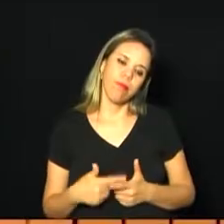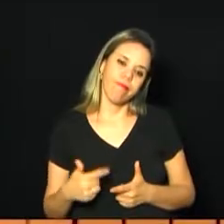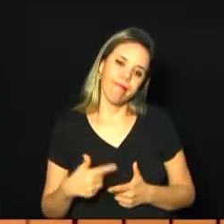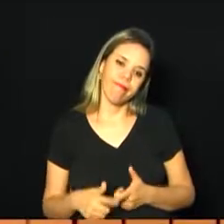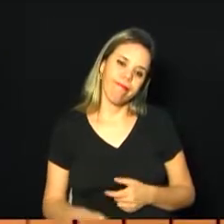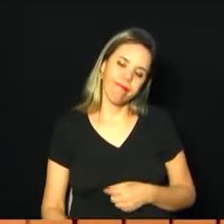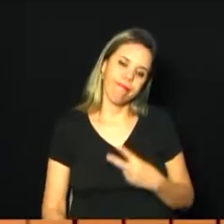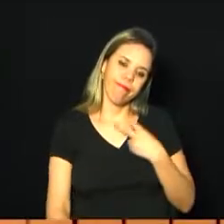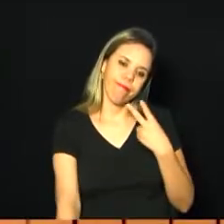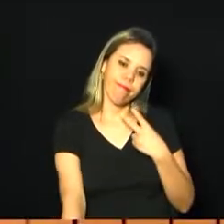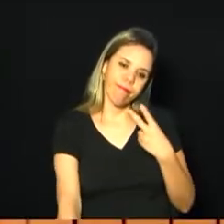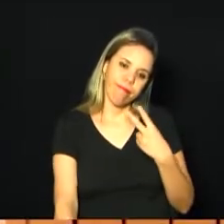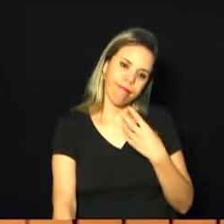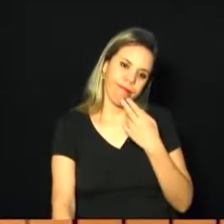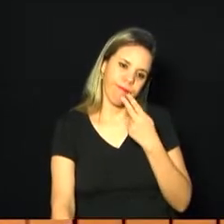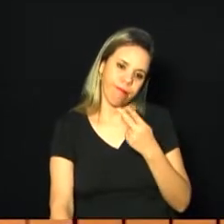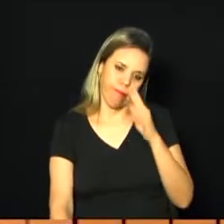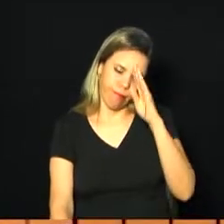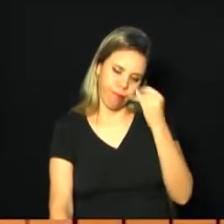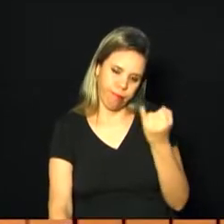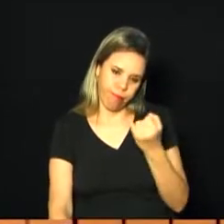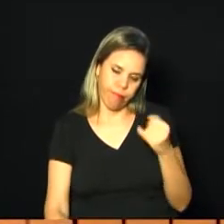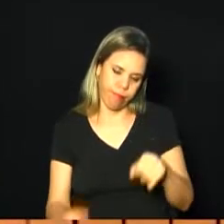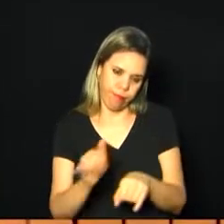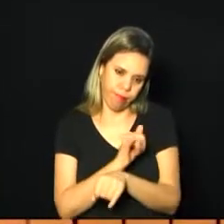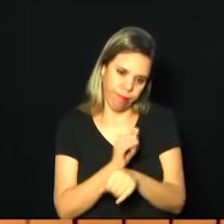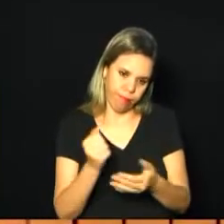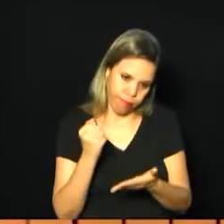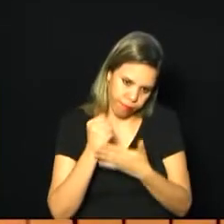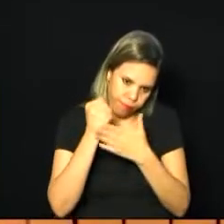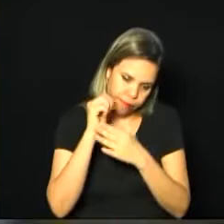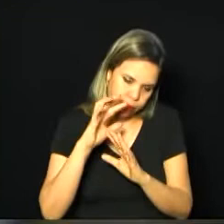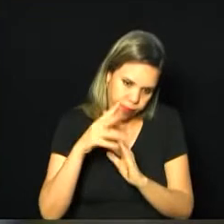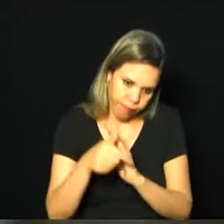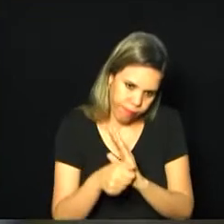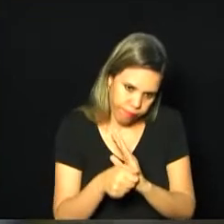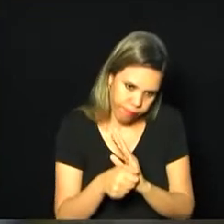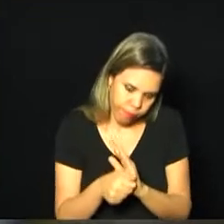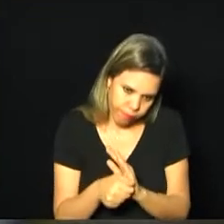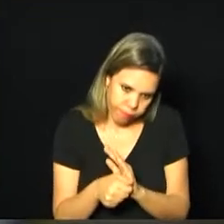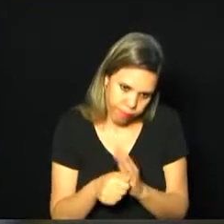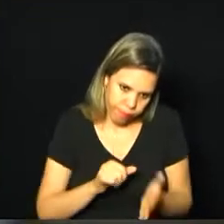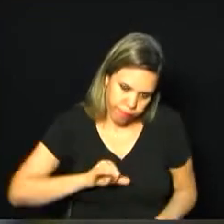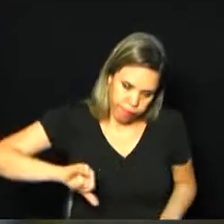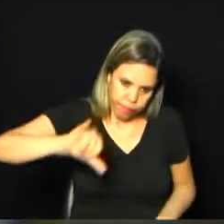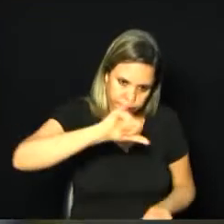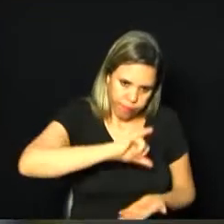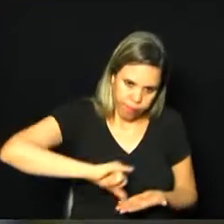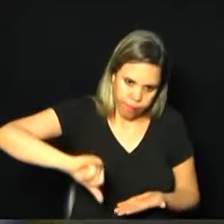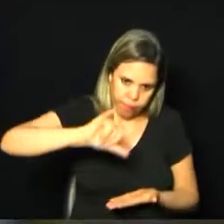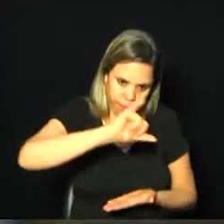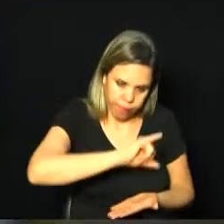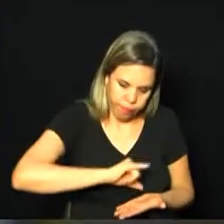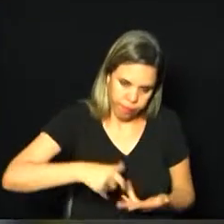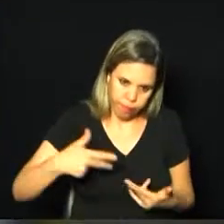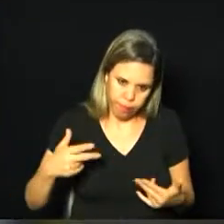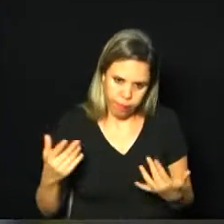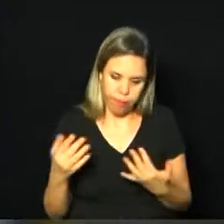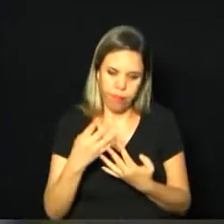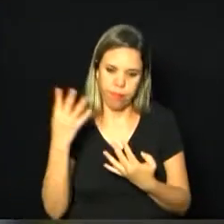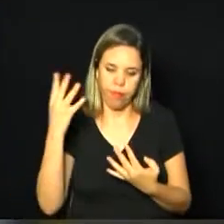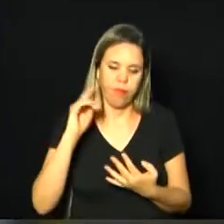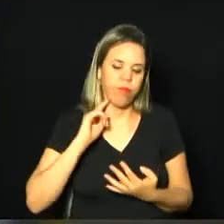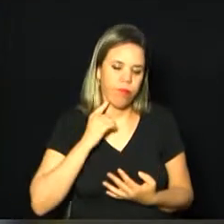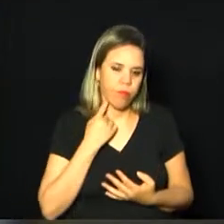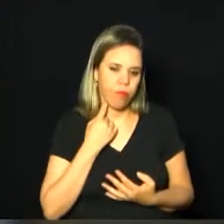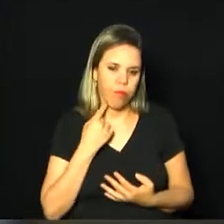outro ponto a vereadora há alternativas que podem ajudar o meio ambiente questão do óleo que é uma das coisas que mais põe